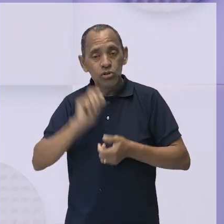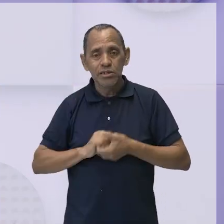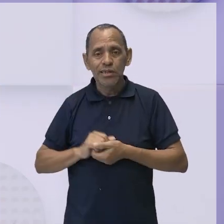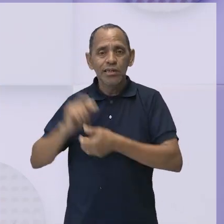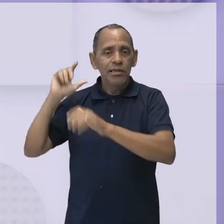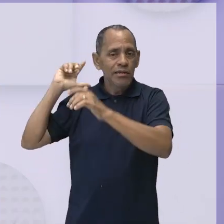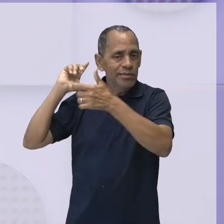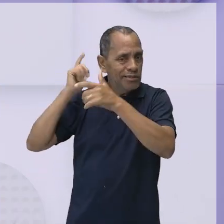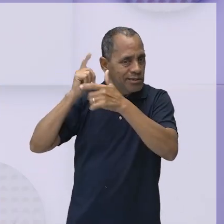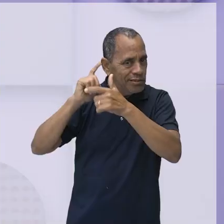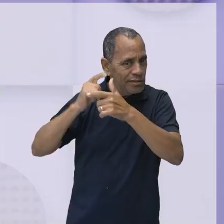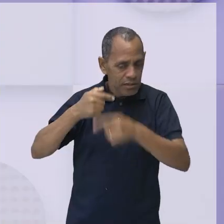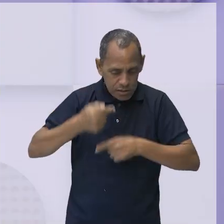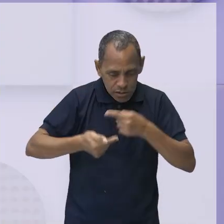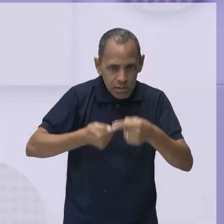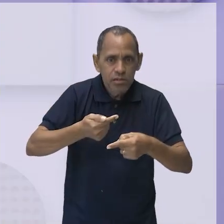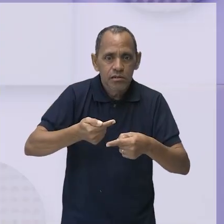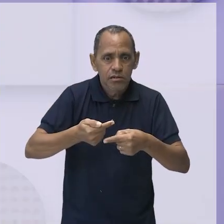ancestralizaram.